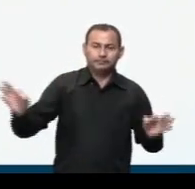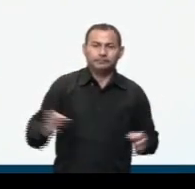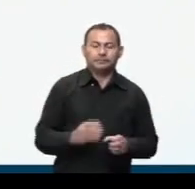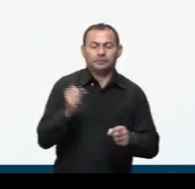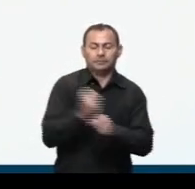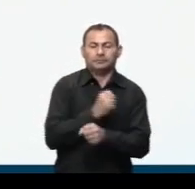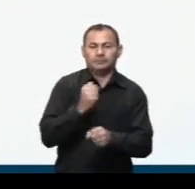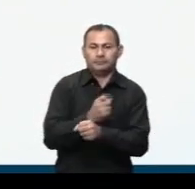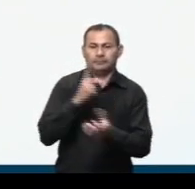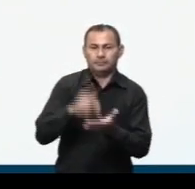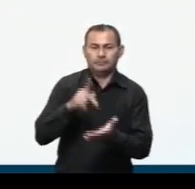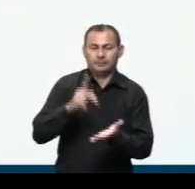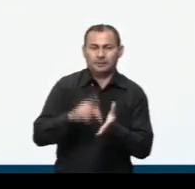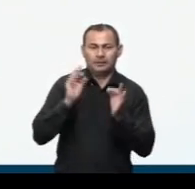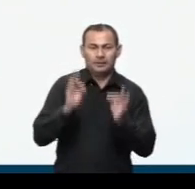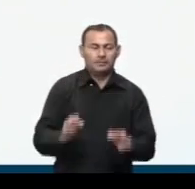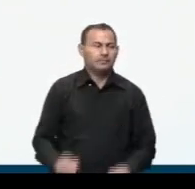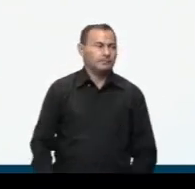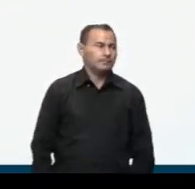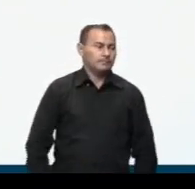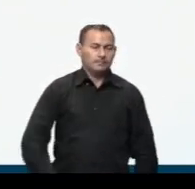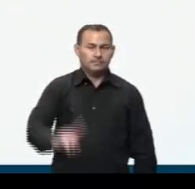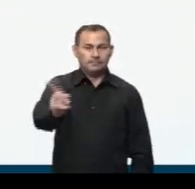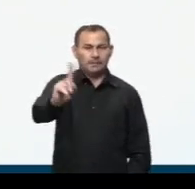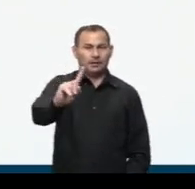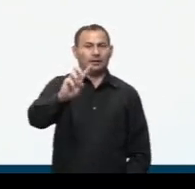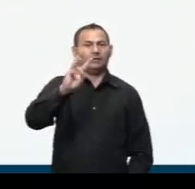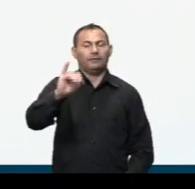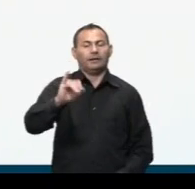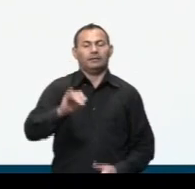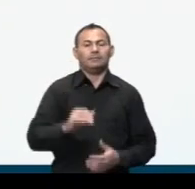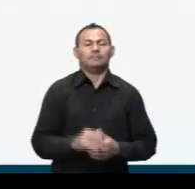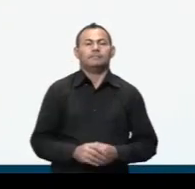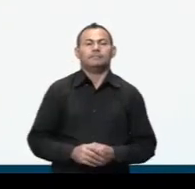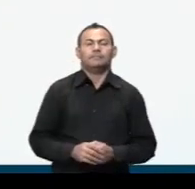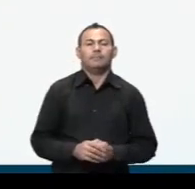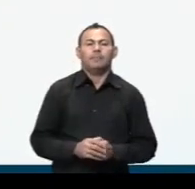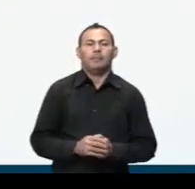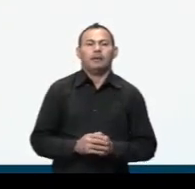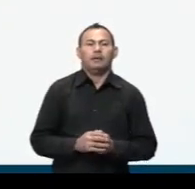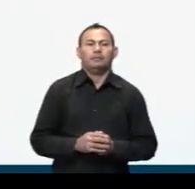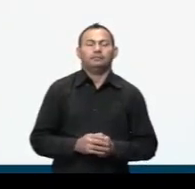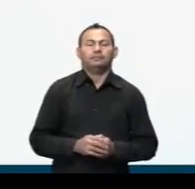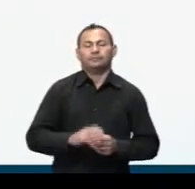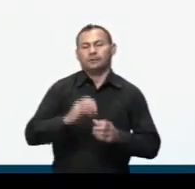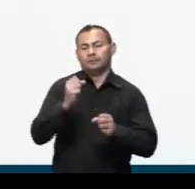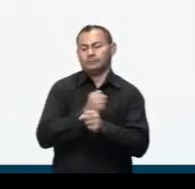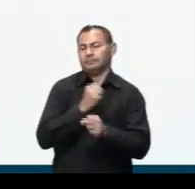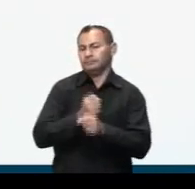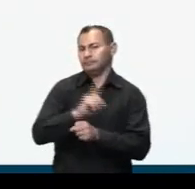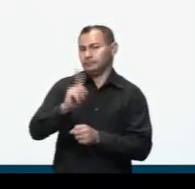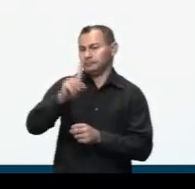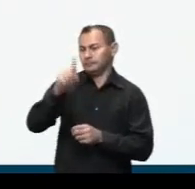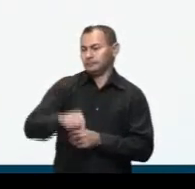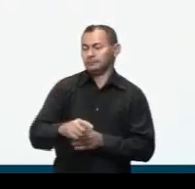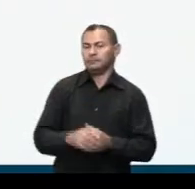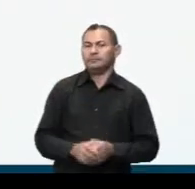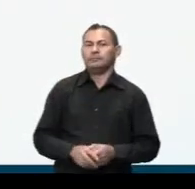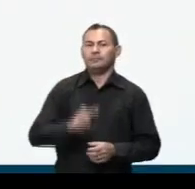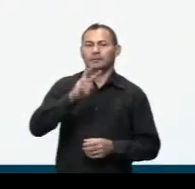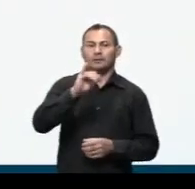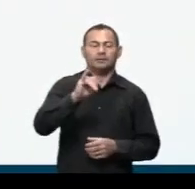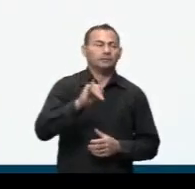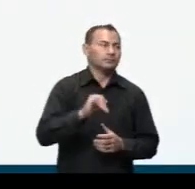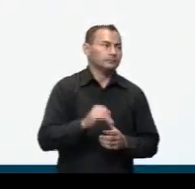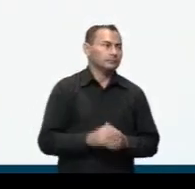da obra verdadeira, tá? Não é eles quem vão... a obra não vai ser aqui, tá? A obra vai